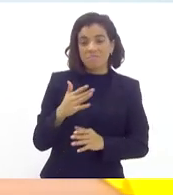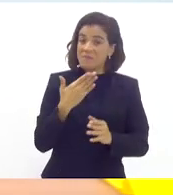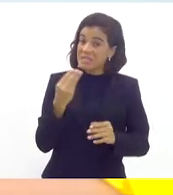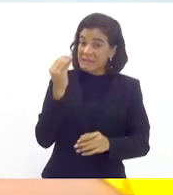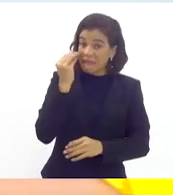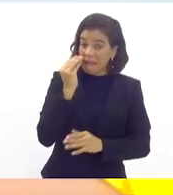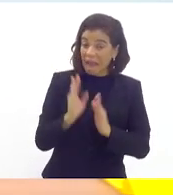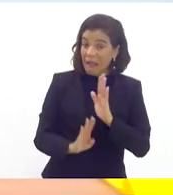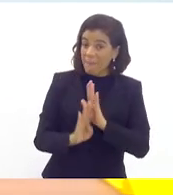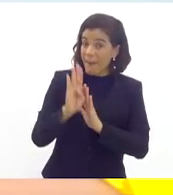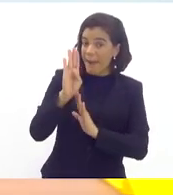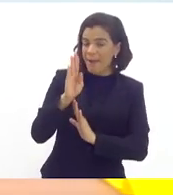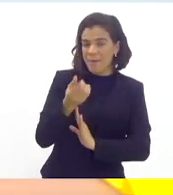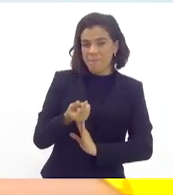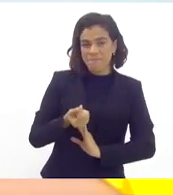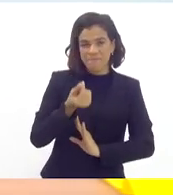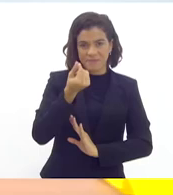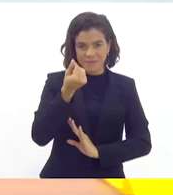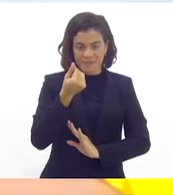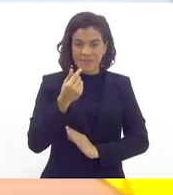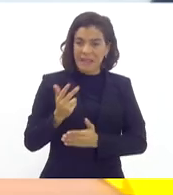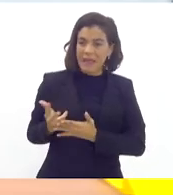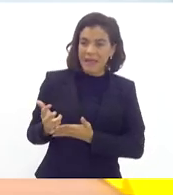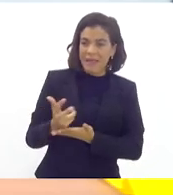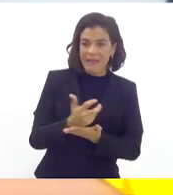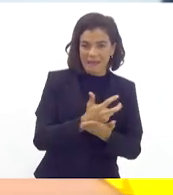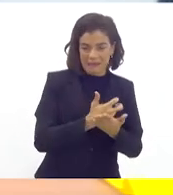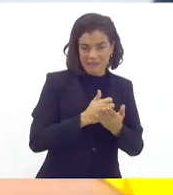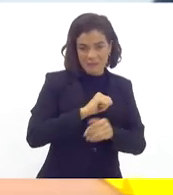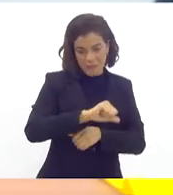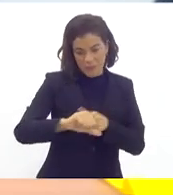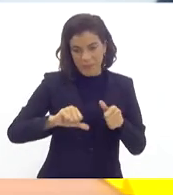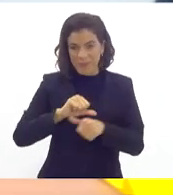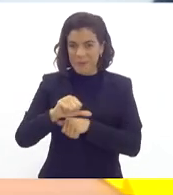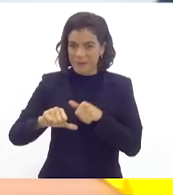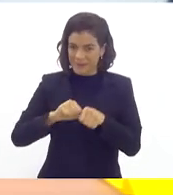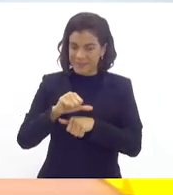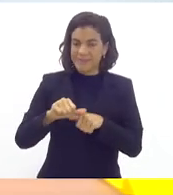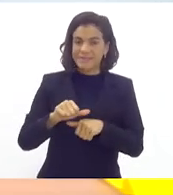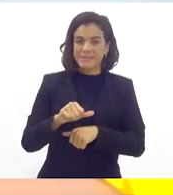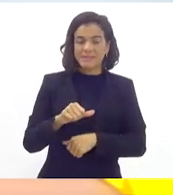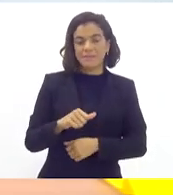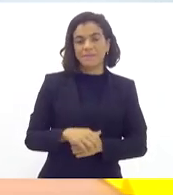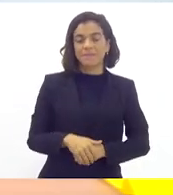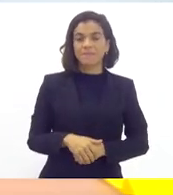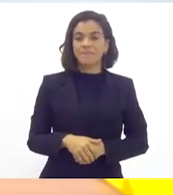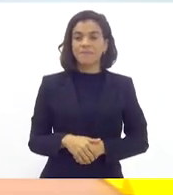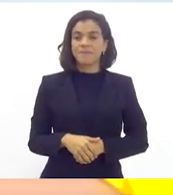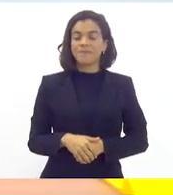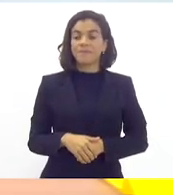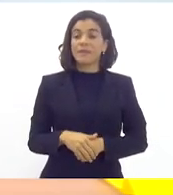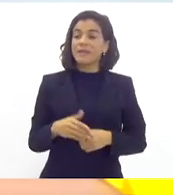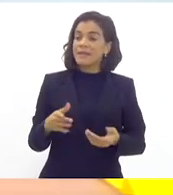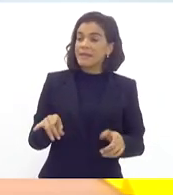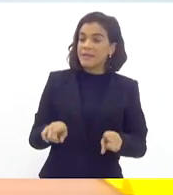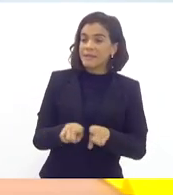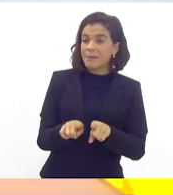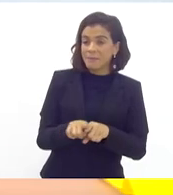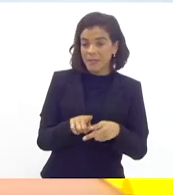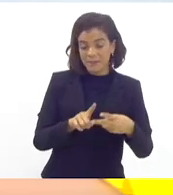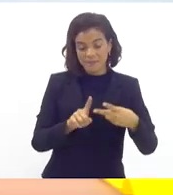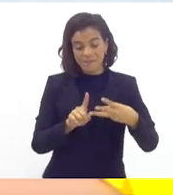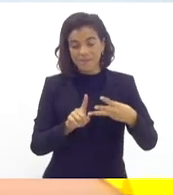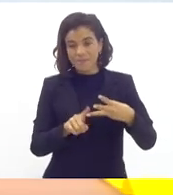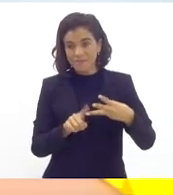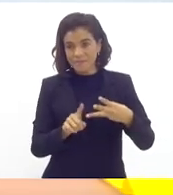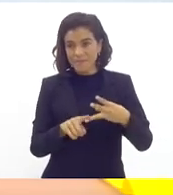a sua participação no total da arrecadação com as mudanças da reforma tributária. E, finalmente, deputado Luiz Paulo, a